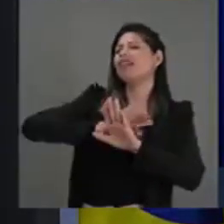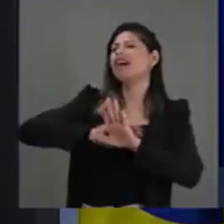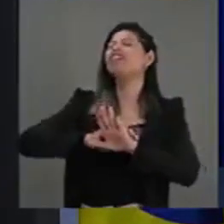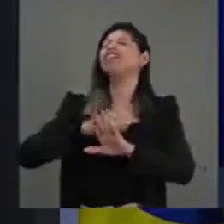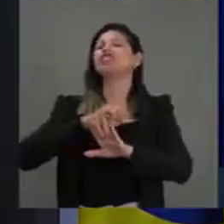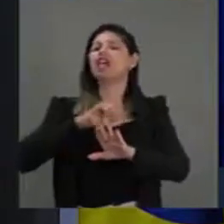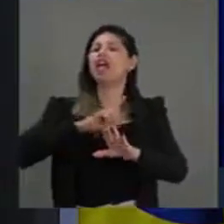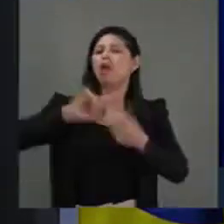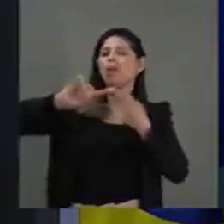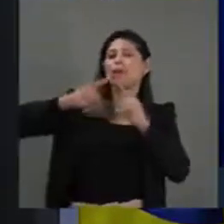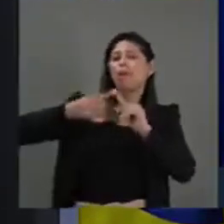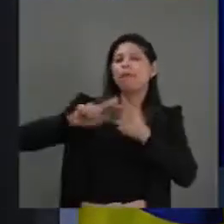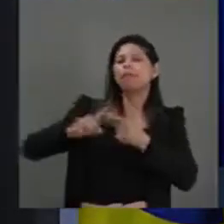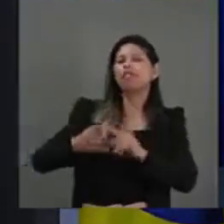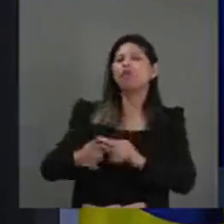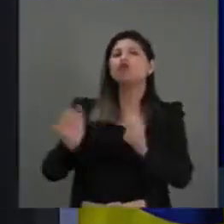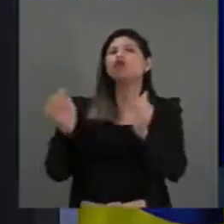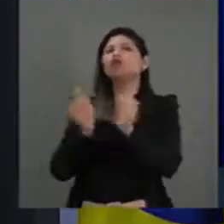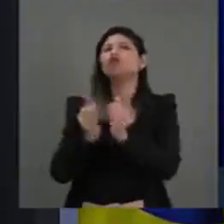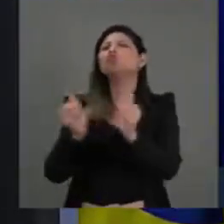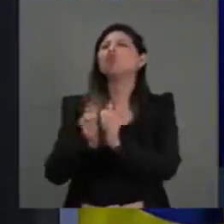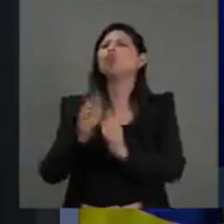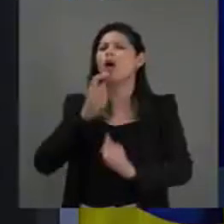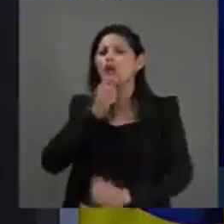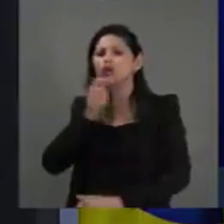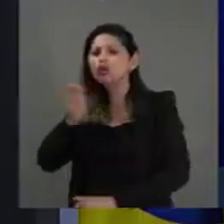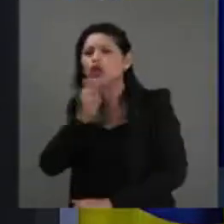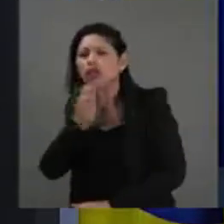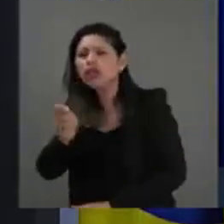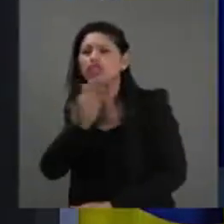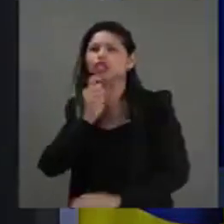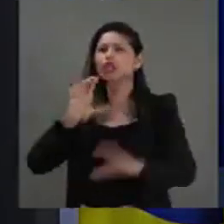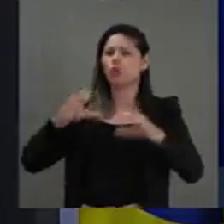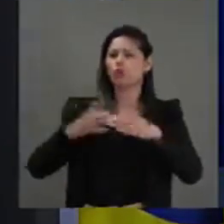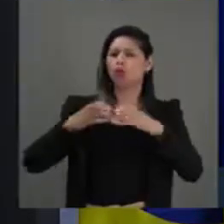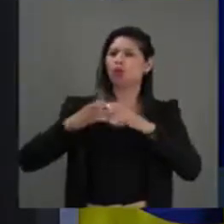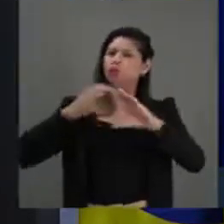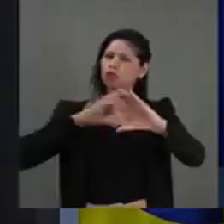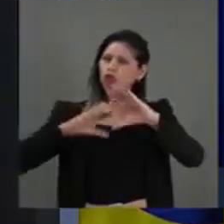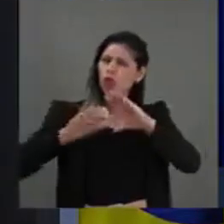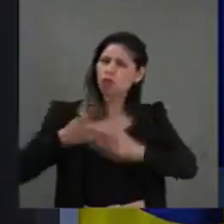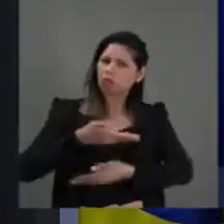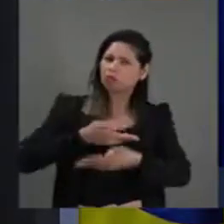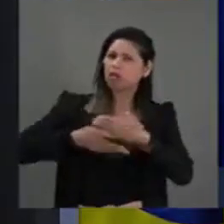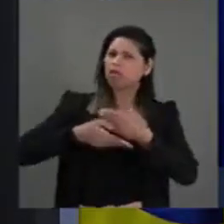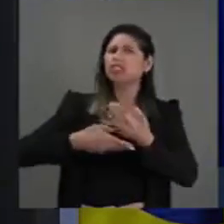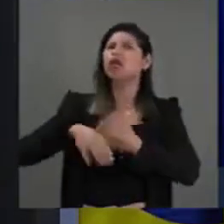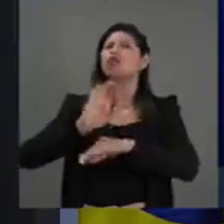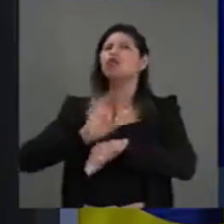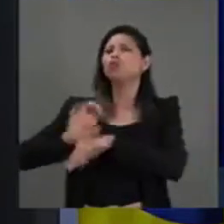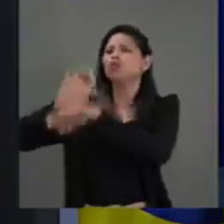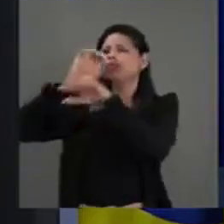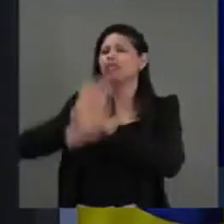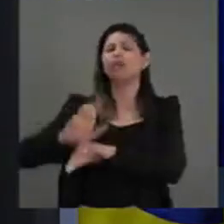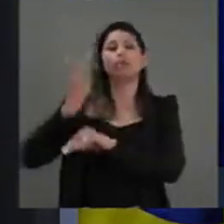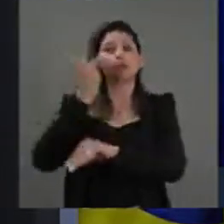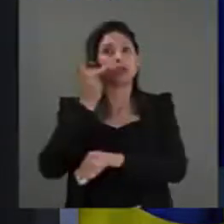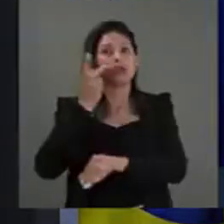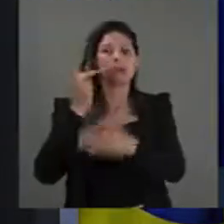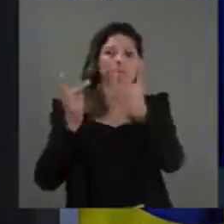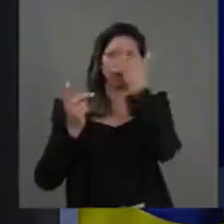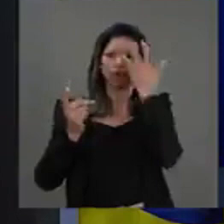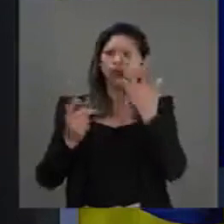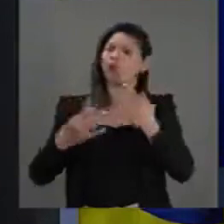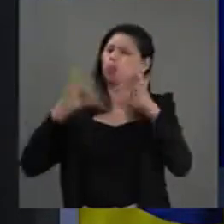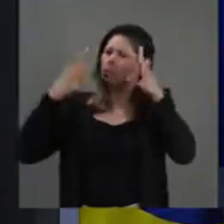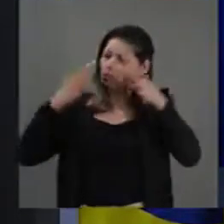aos jornalistas, aos grupos de comunicação que eu conheço bem do estado do Ceará, pessoas corretas, íntegras,